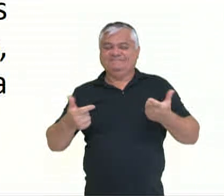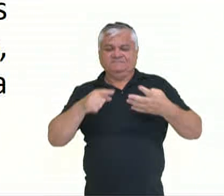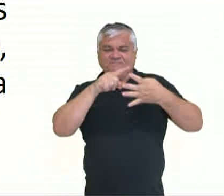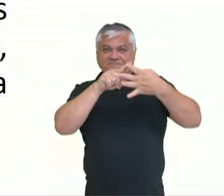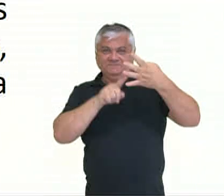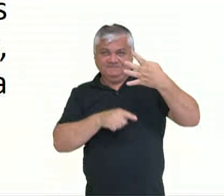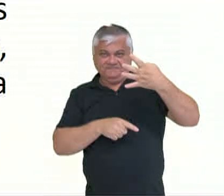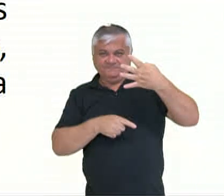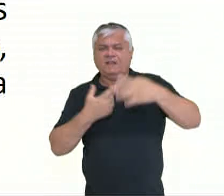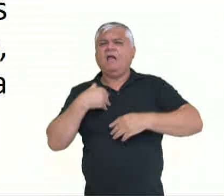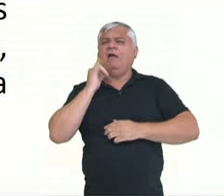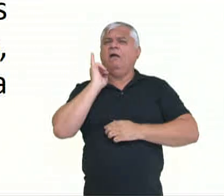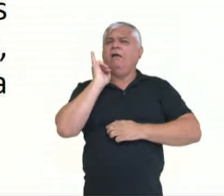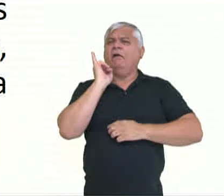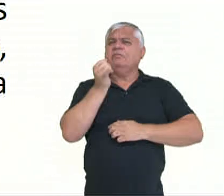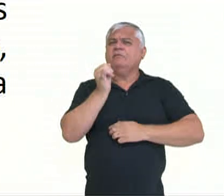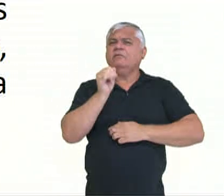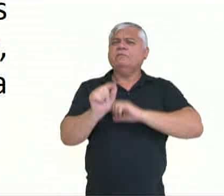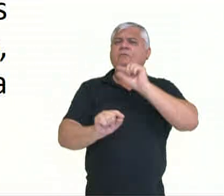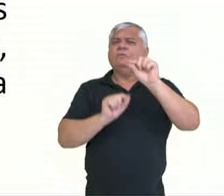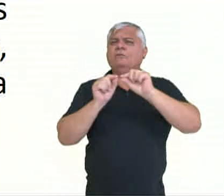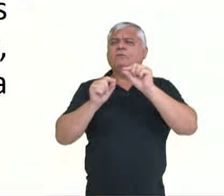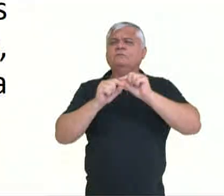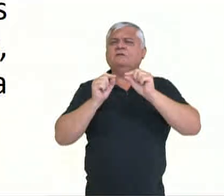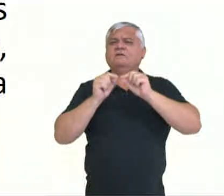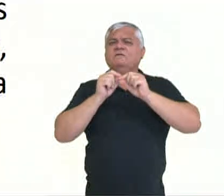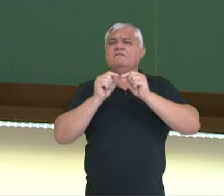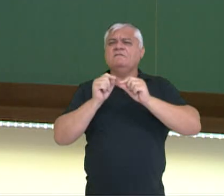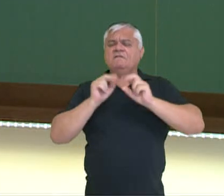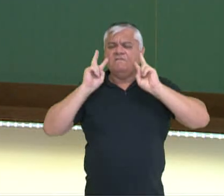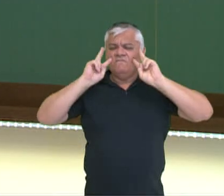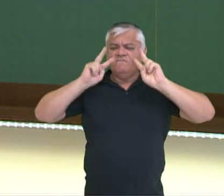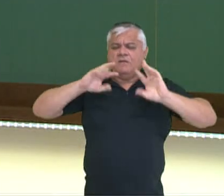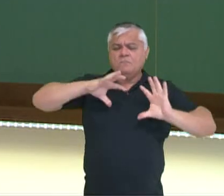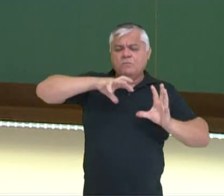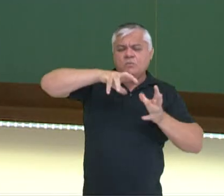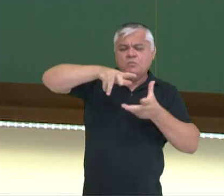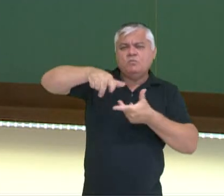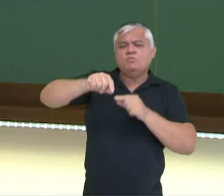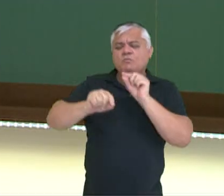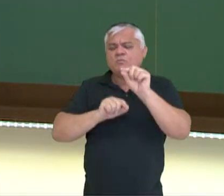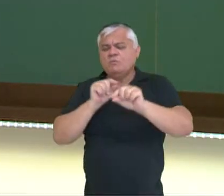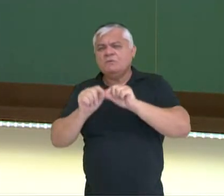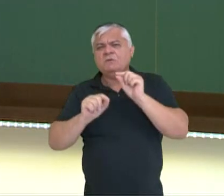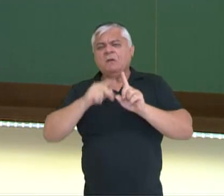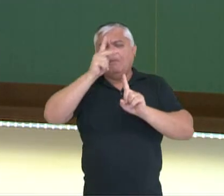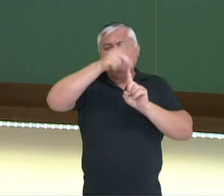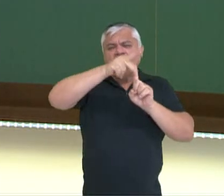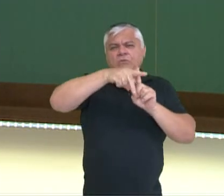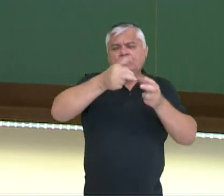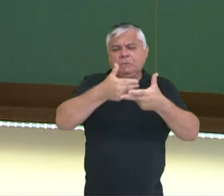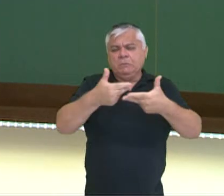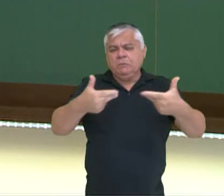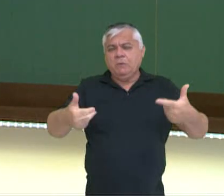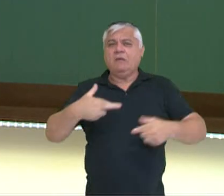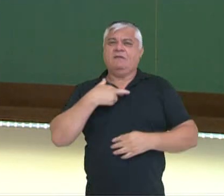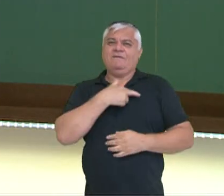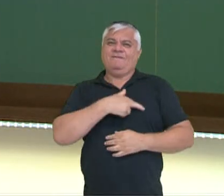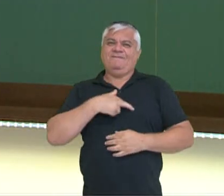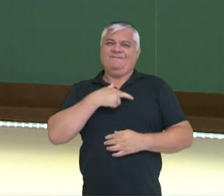A narrativa que pretende dar uma visão do mundo mediante o conflito das personagens, então nós chamamos de